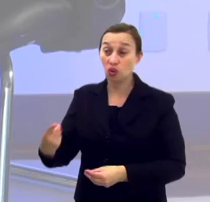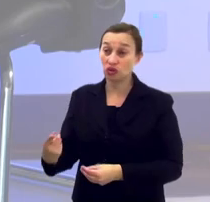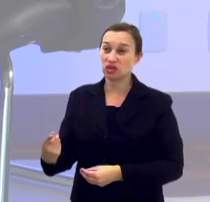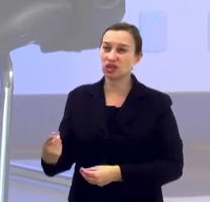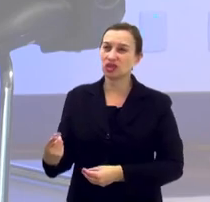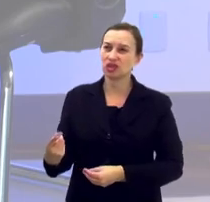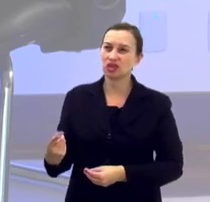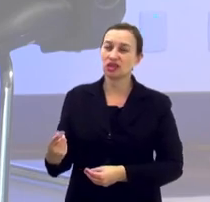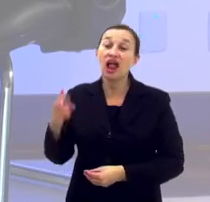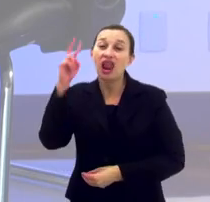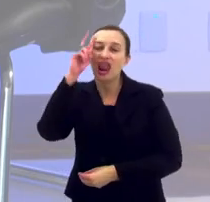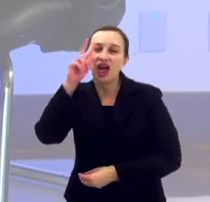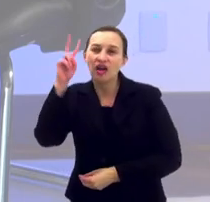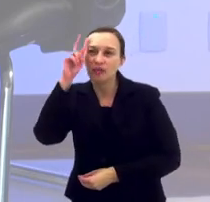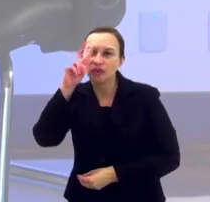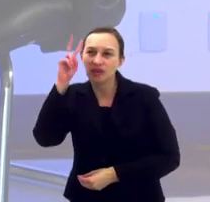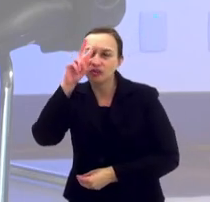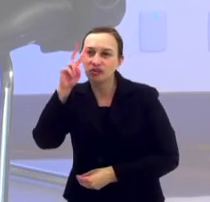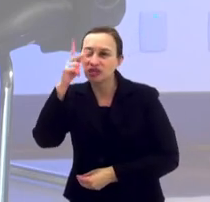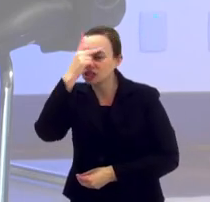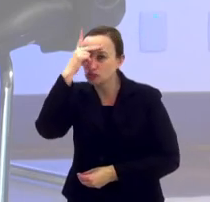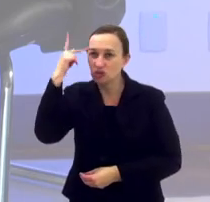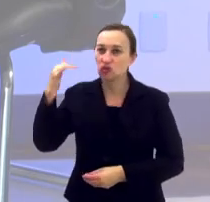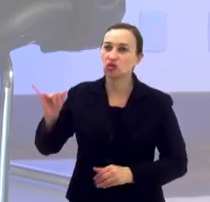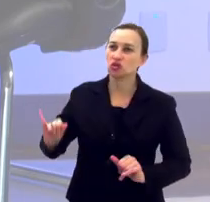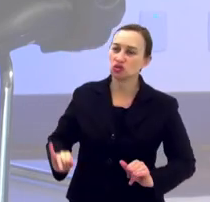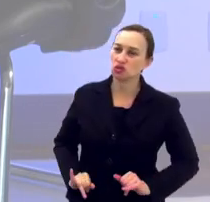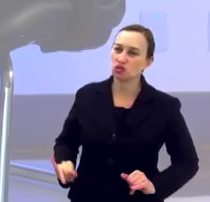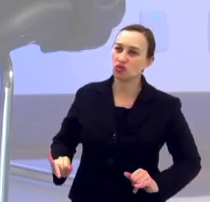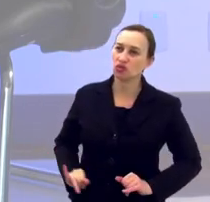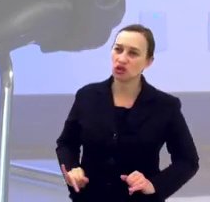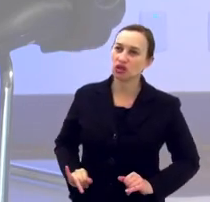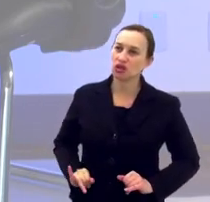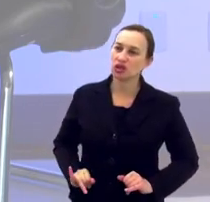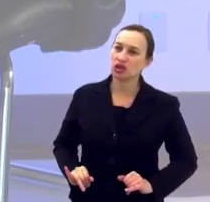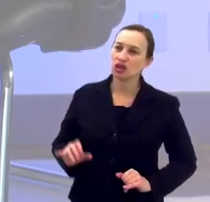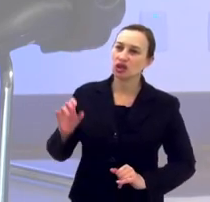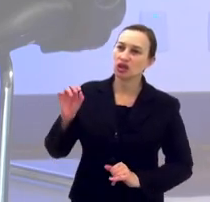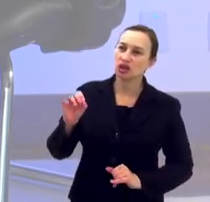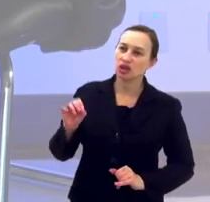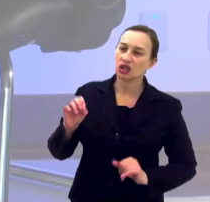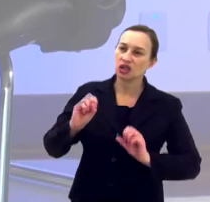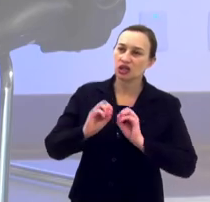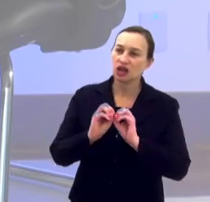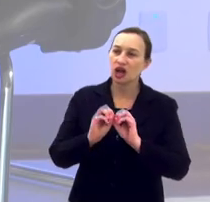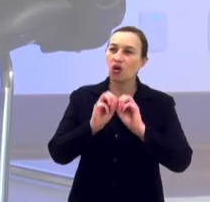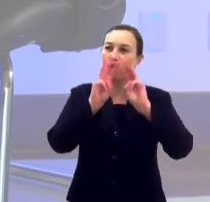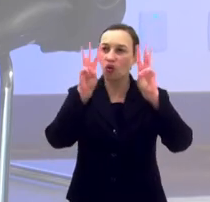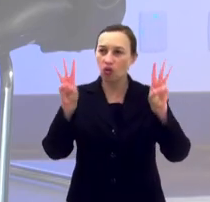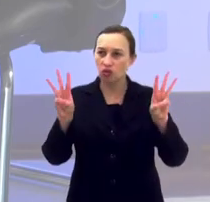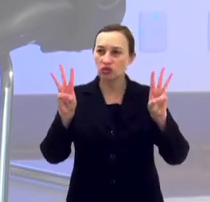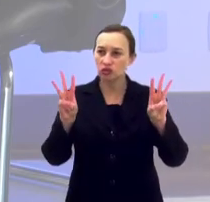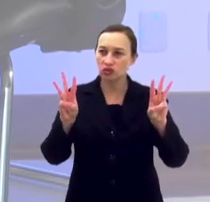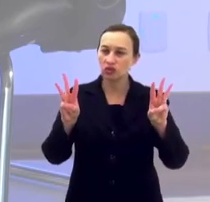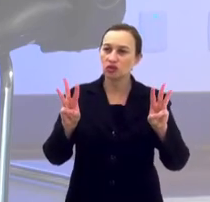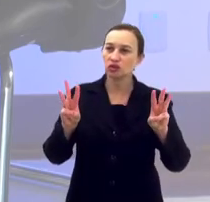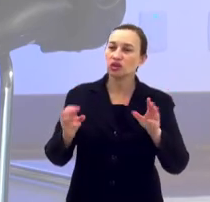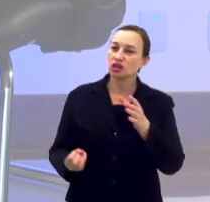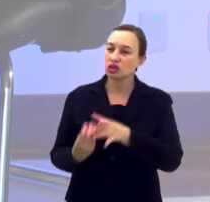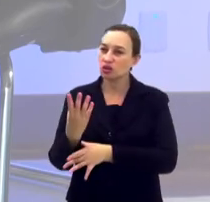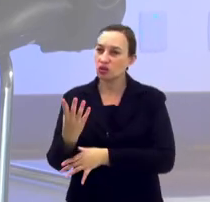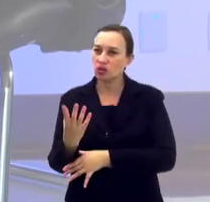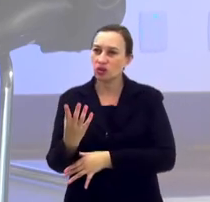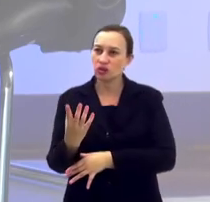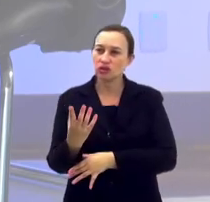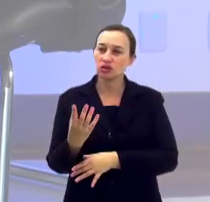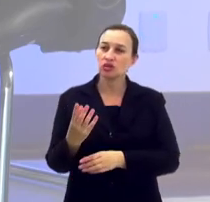outro é a lembrança das vítimas, que a ONU instituiu e que nós também fazemos